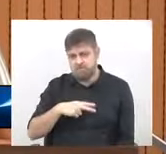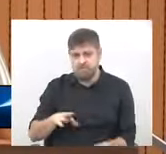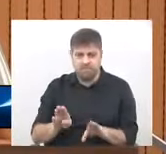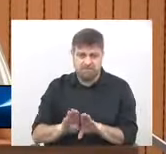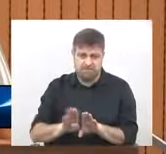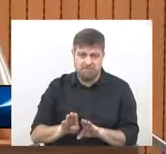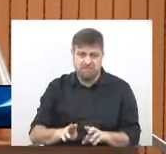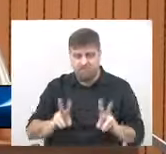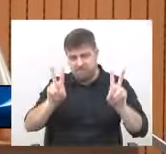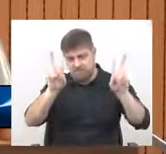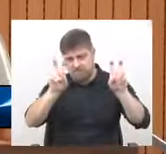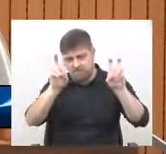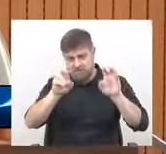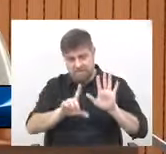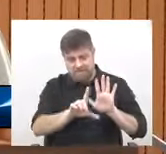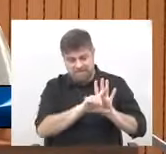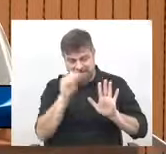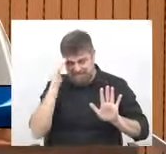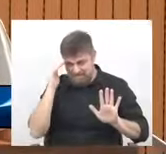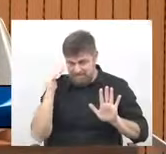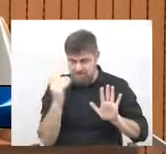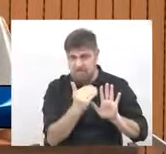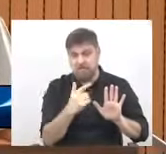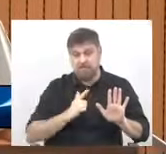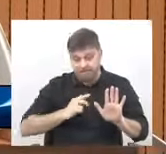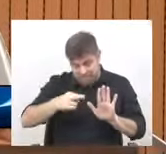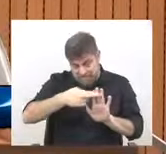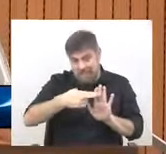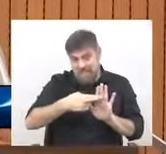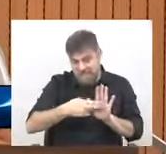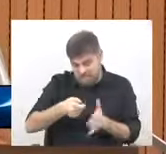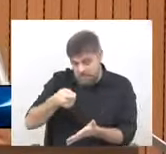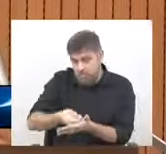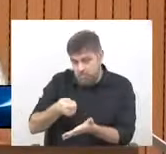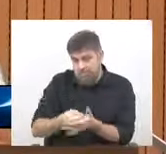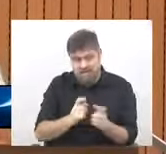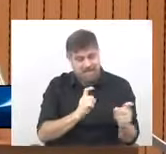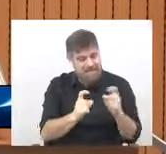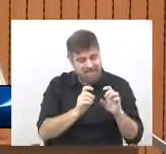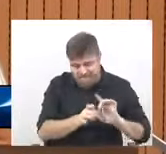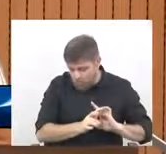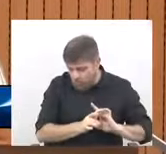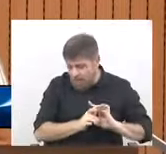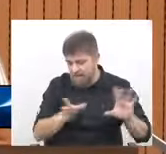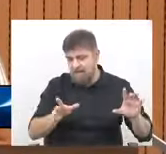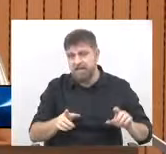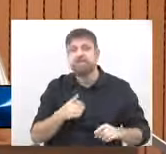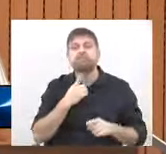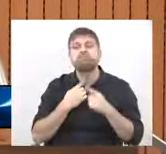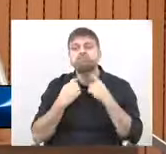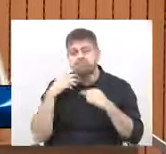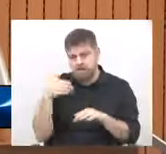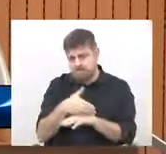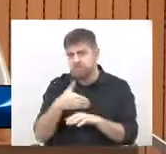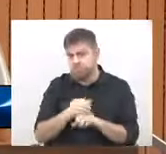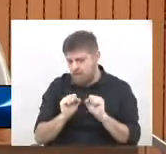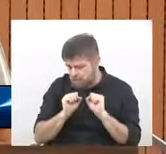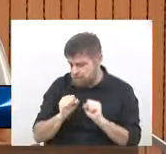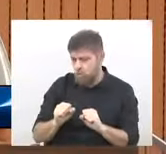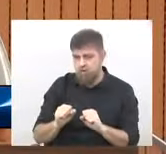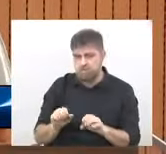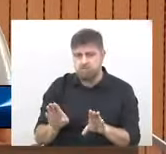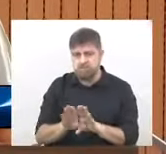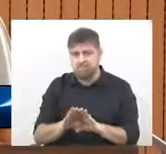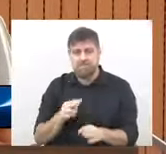questão de legalidade, afinal, o regimento define que todas as reuniões são públicas, além disso, existe